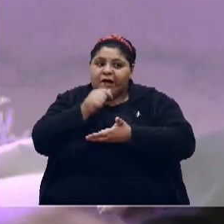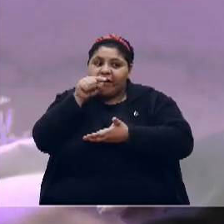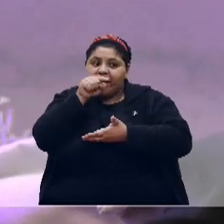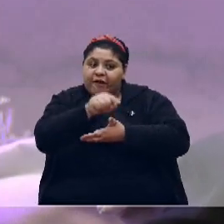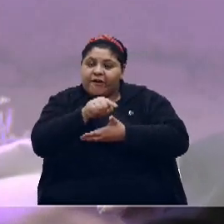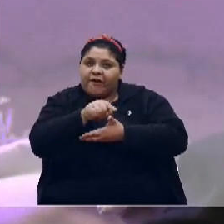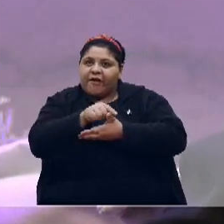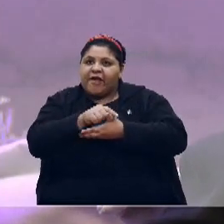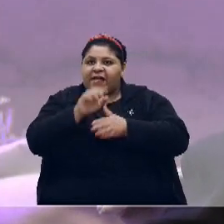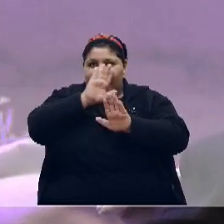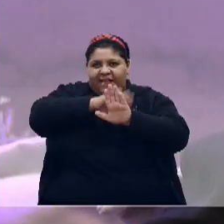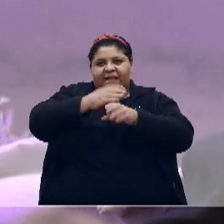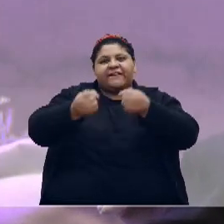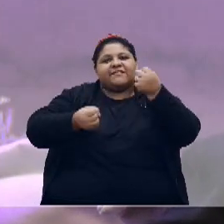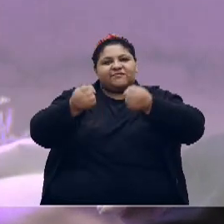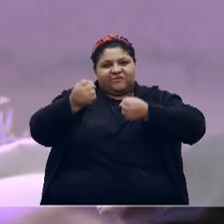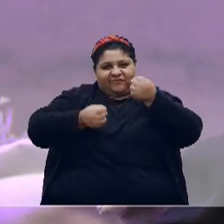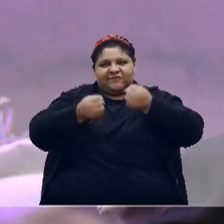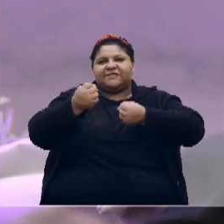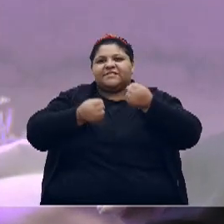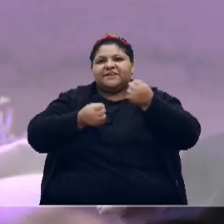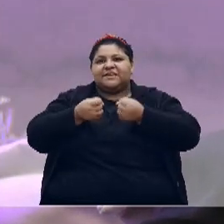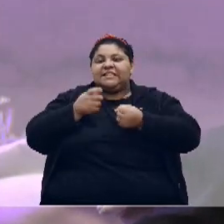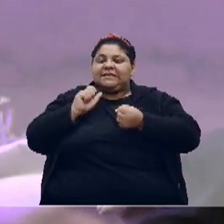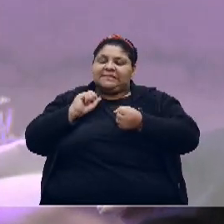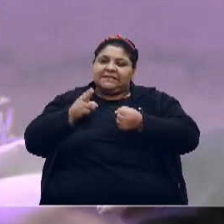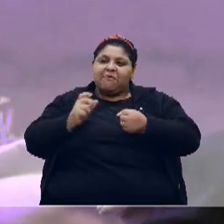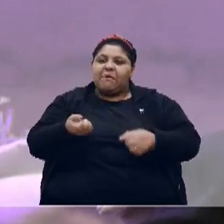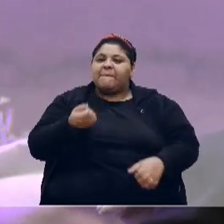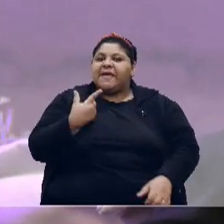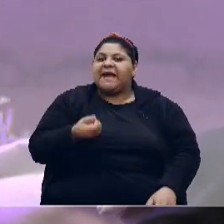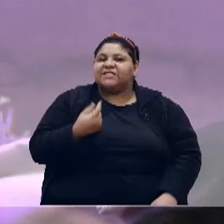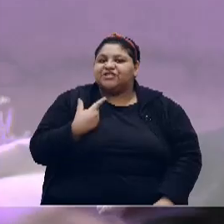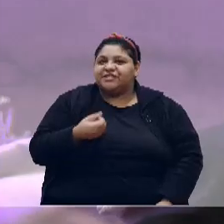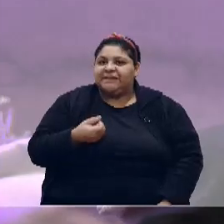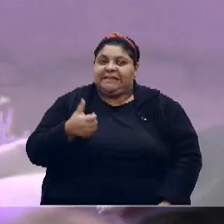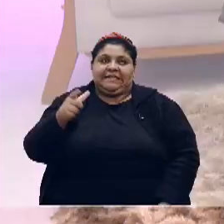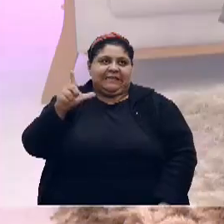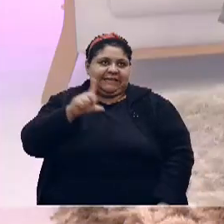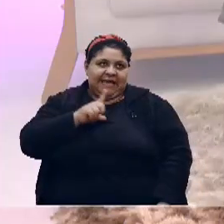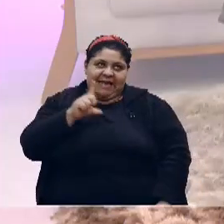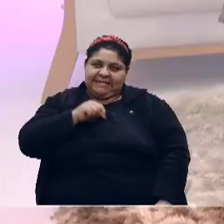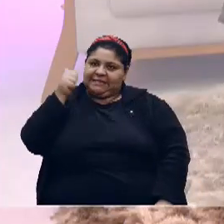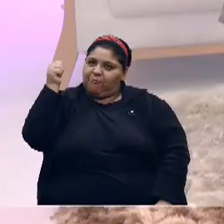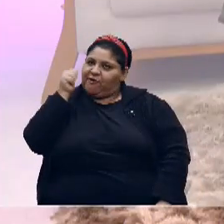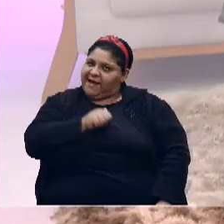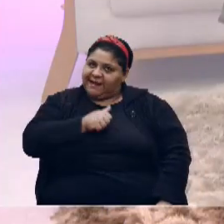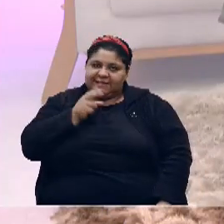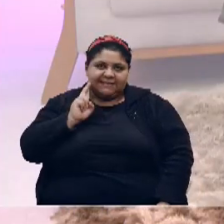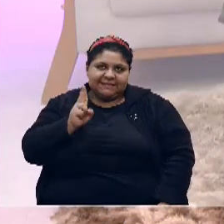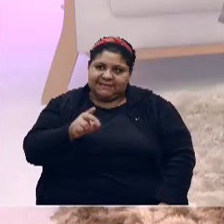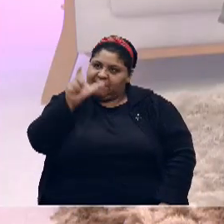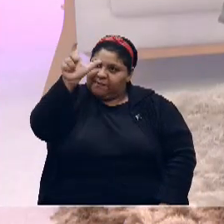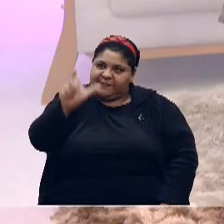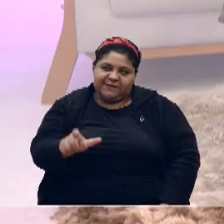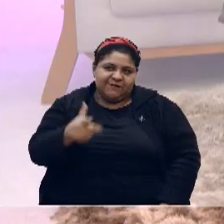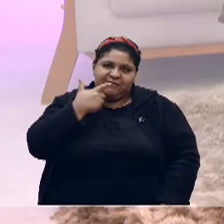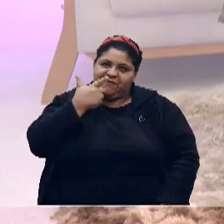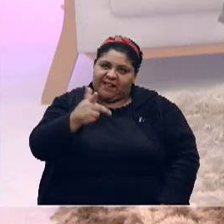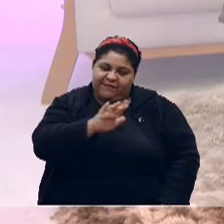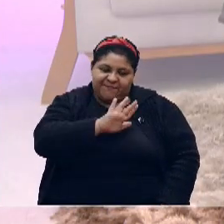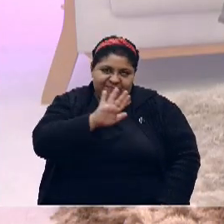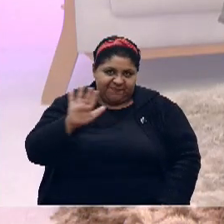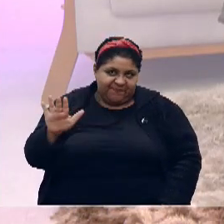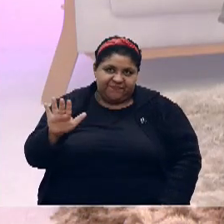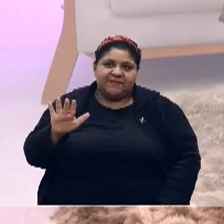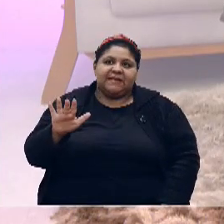atrás do volante, aí já sempre tem aquela piadinha, né? Sim. Tem que ser mulher. Tem que ser mulher, como se mulher não pudesse errar ainda, né? Tem